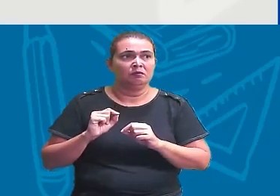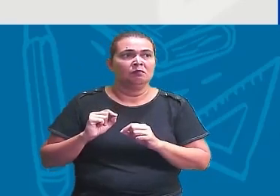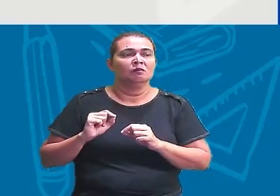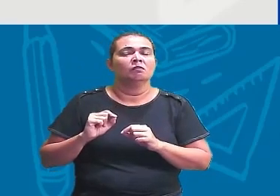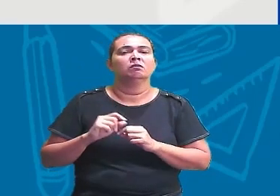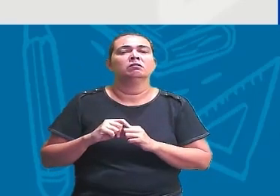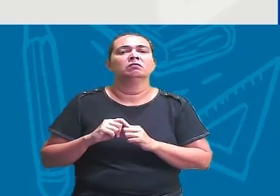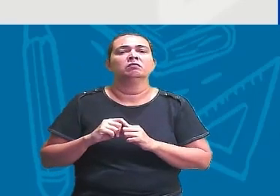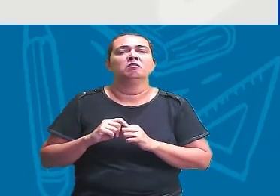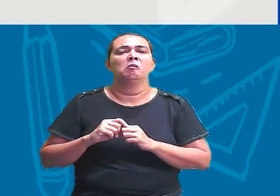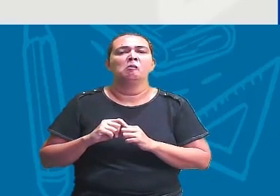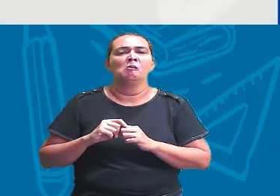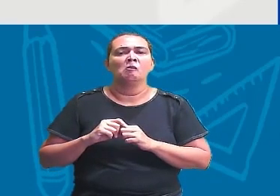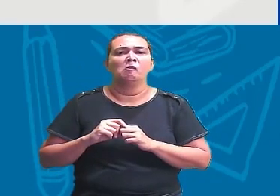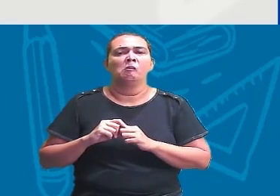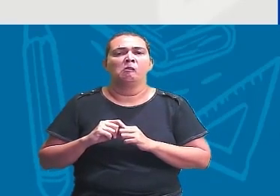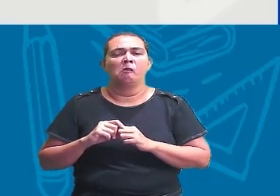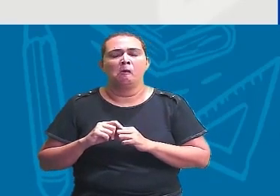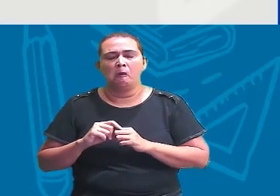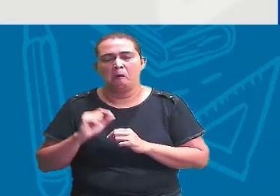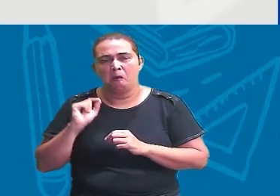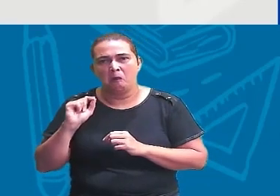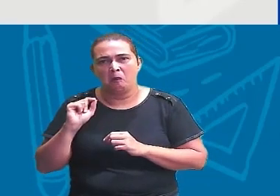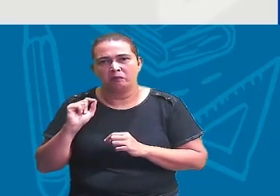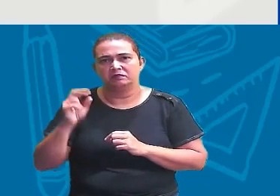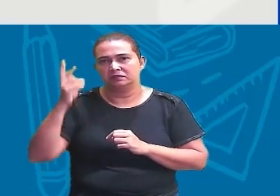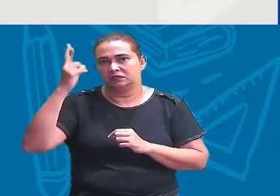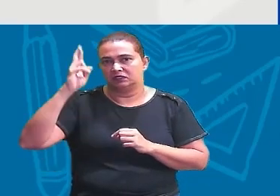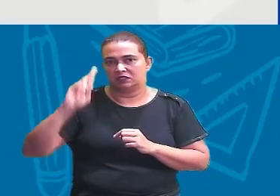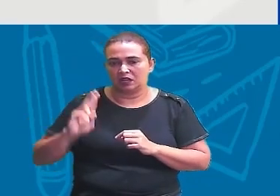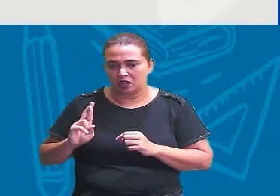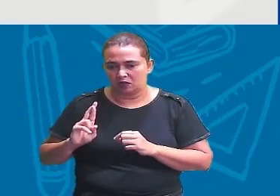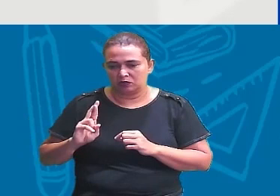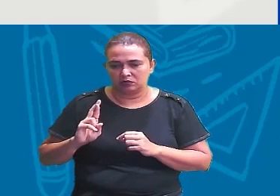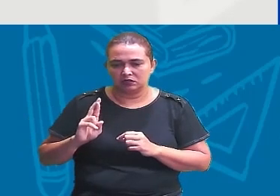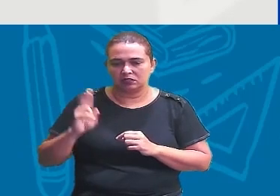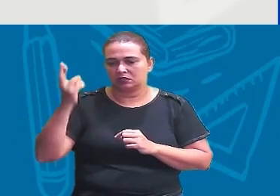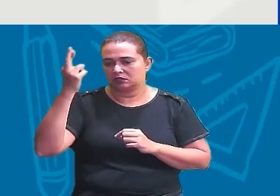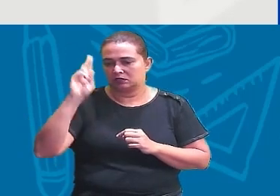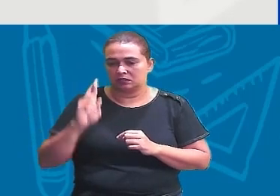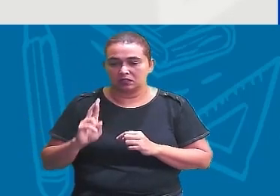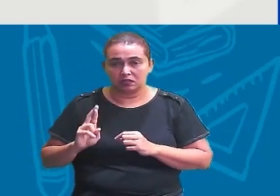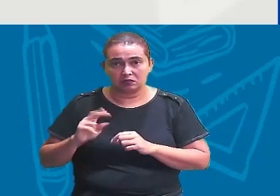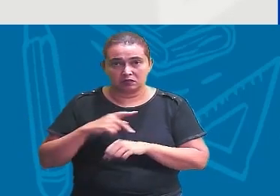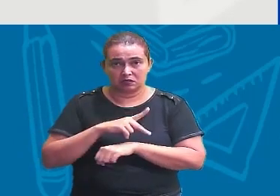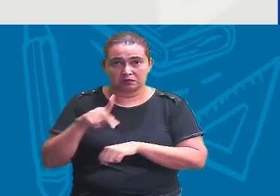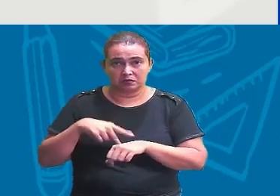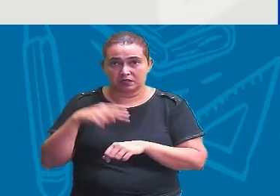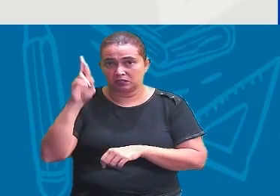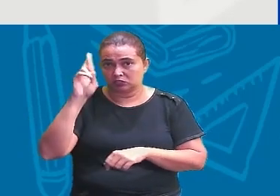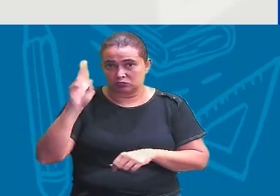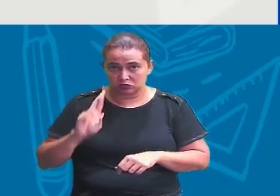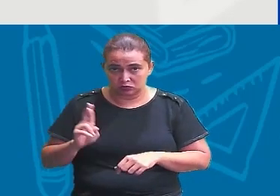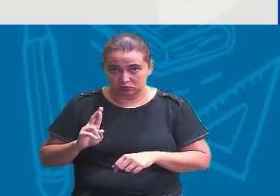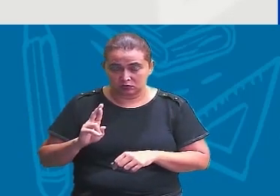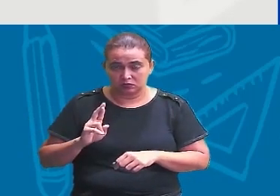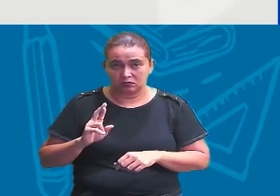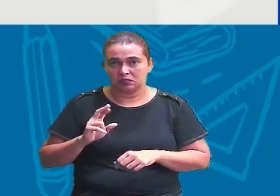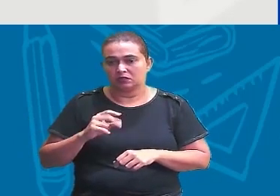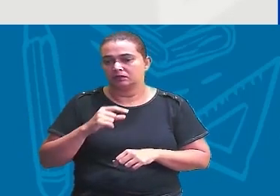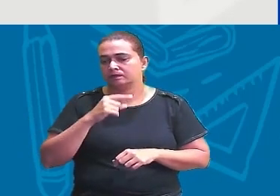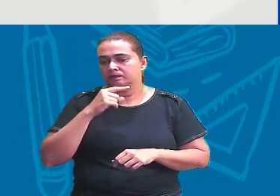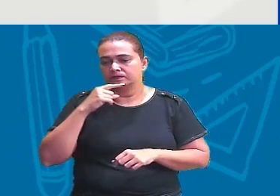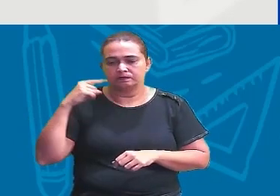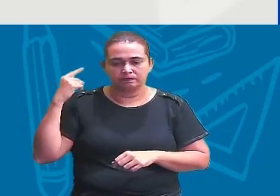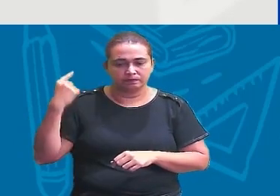seu fim. O primeiro deles é que a Rússia, um dos impérios que estava envolvido na guerra, se retira do movimento, se